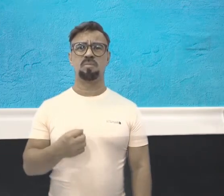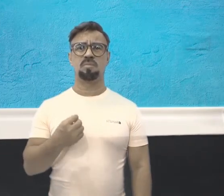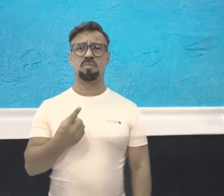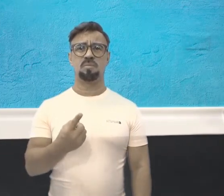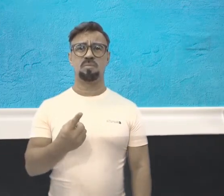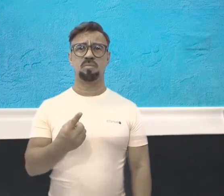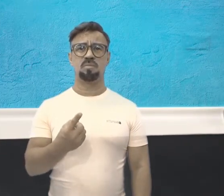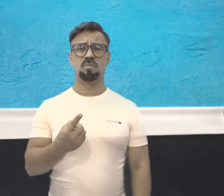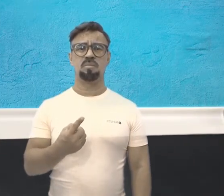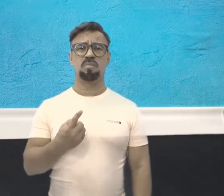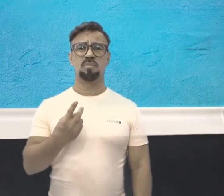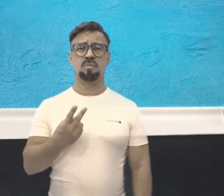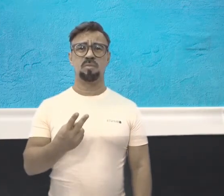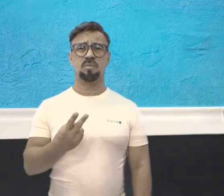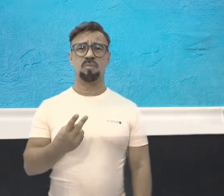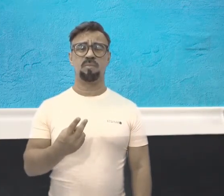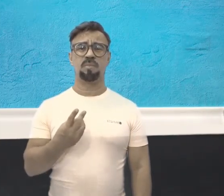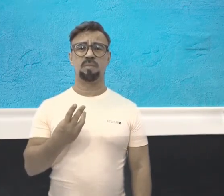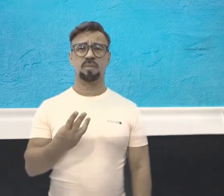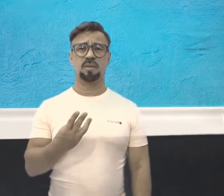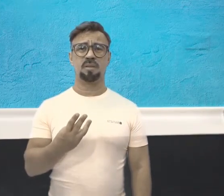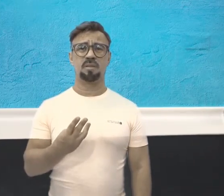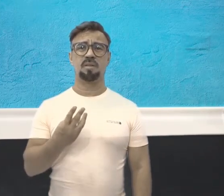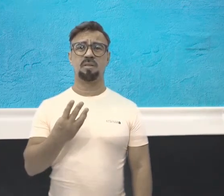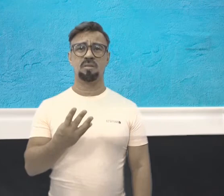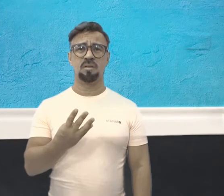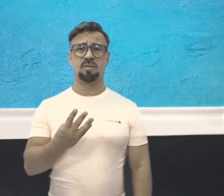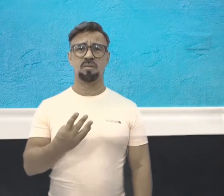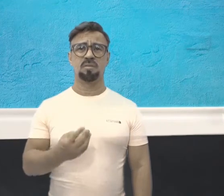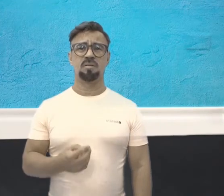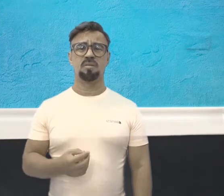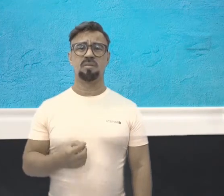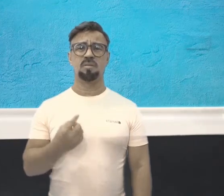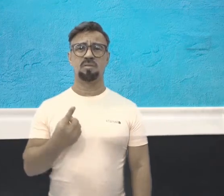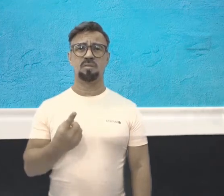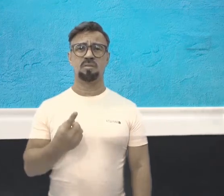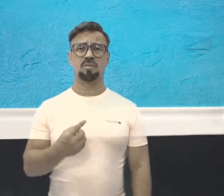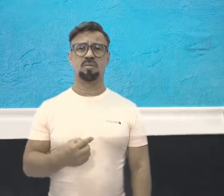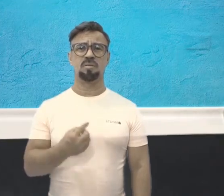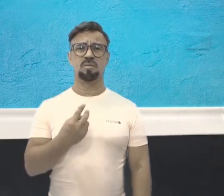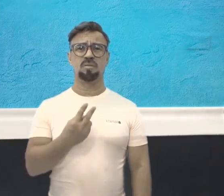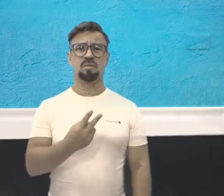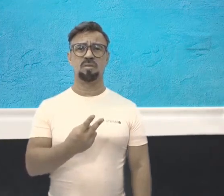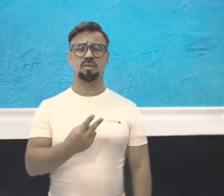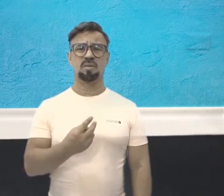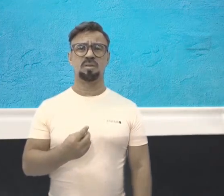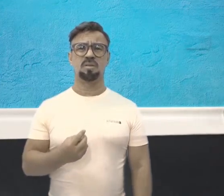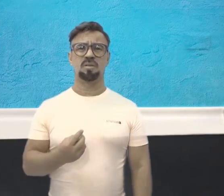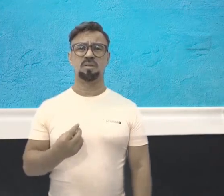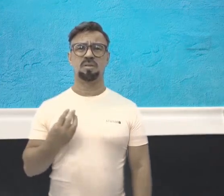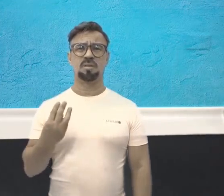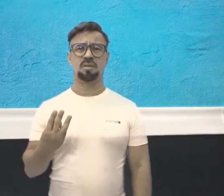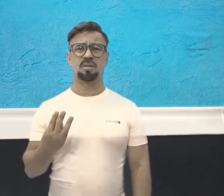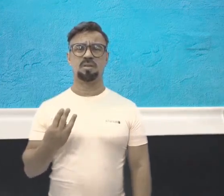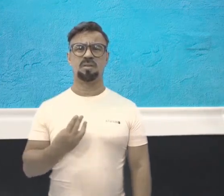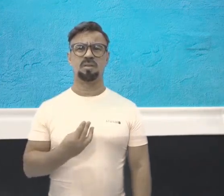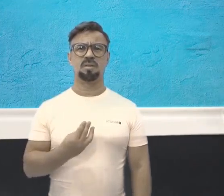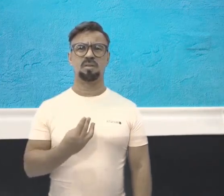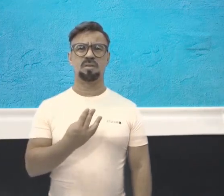e um dois três quatro saltou para lá um dois